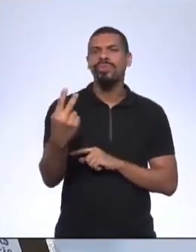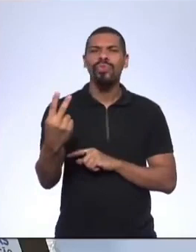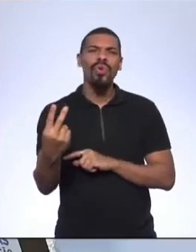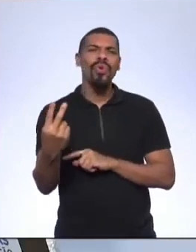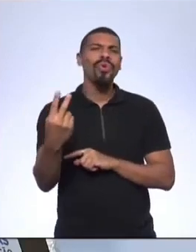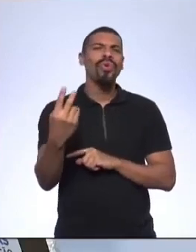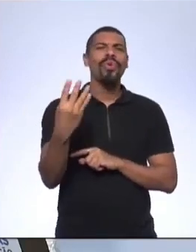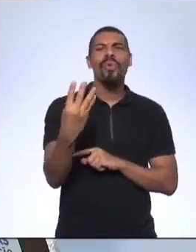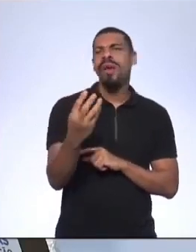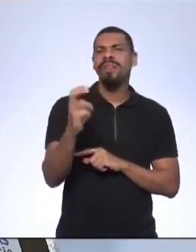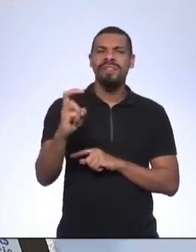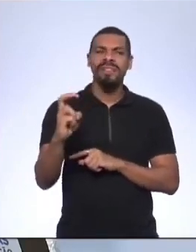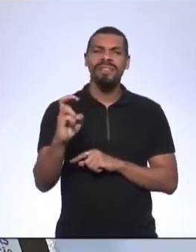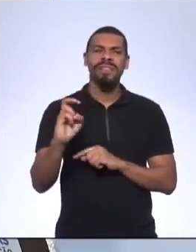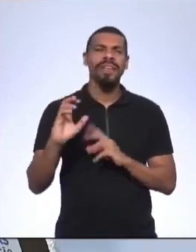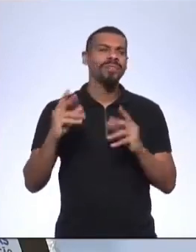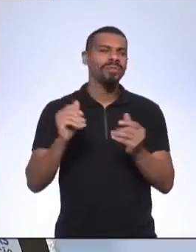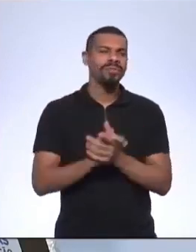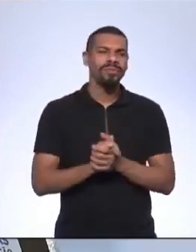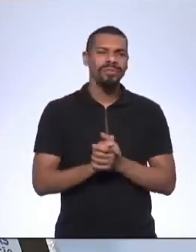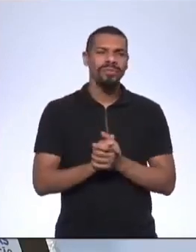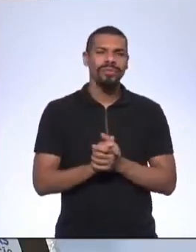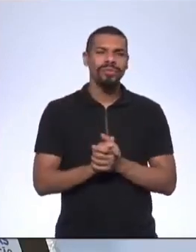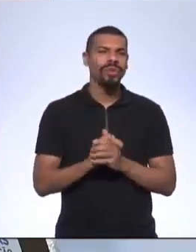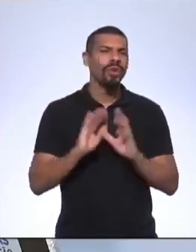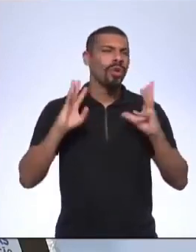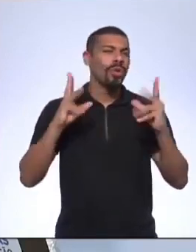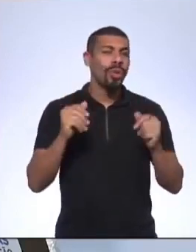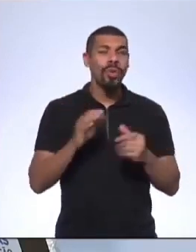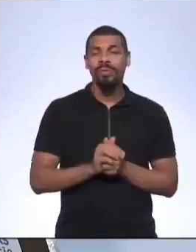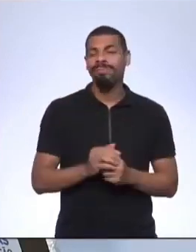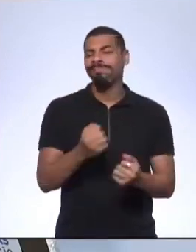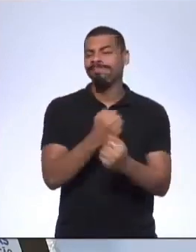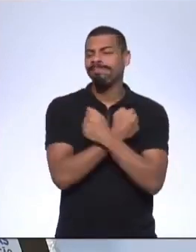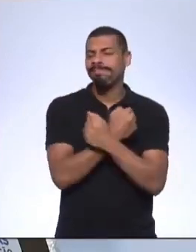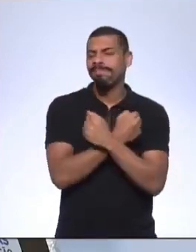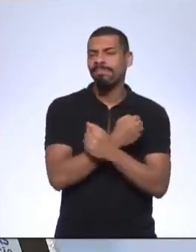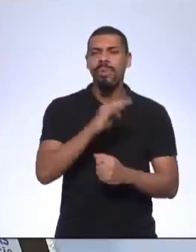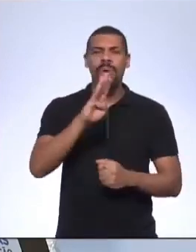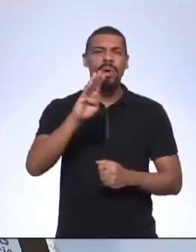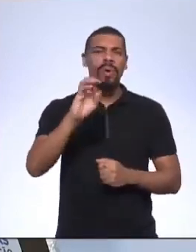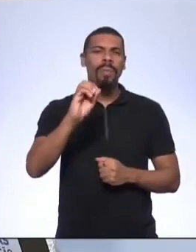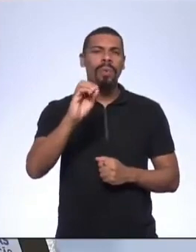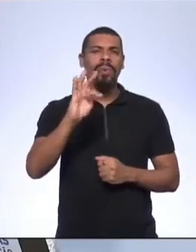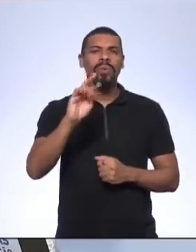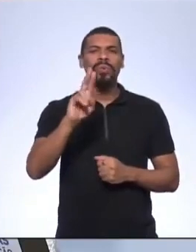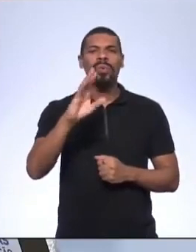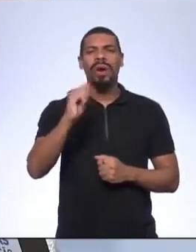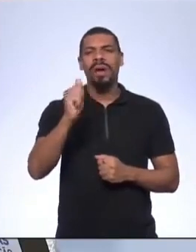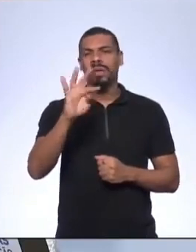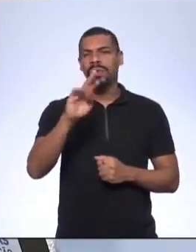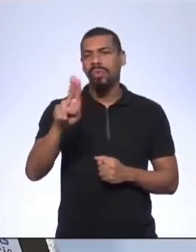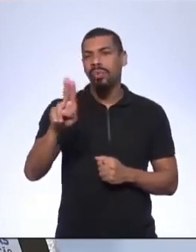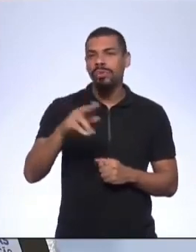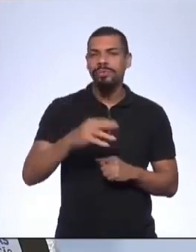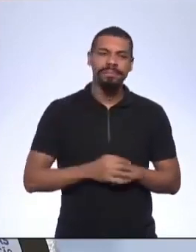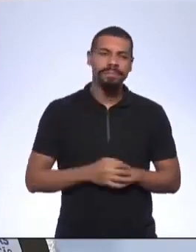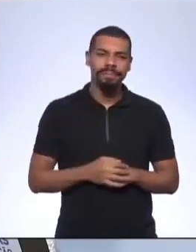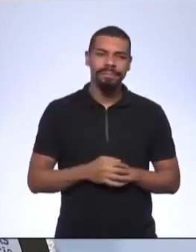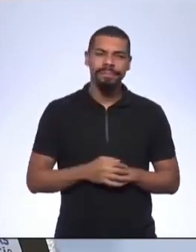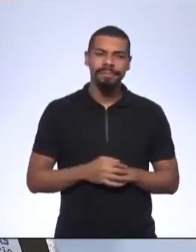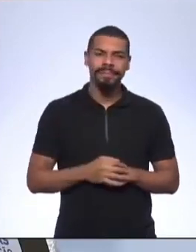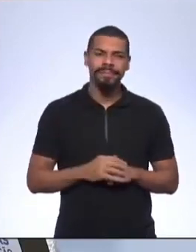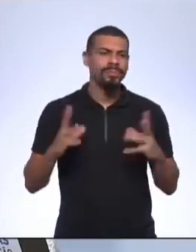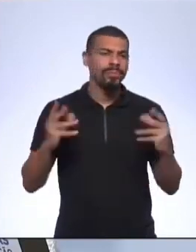5, Sul 1, 2, Norte, pessoal de Botucatu, que me mandou um abraço também, outro para vocês, Bauru, pessoal de